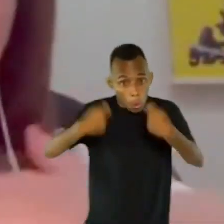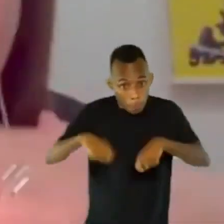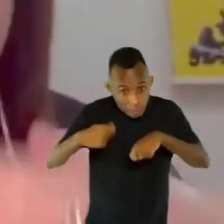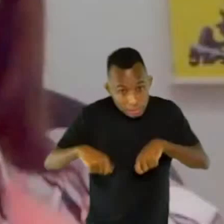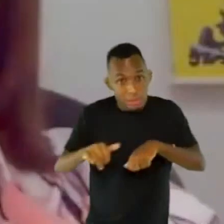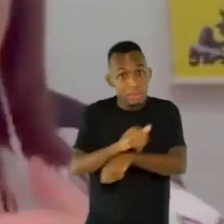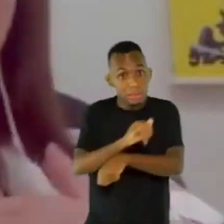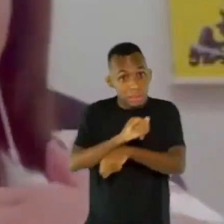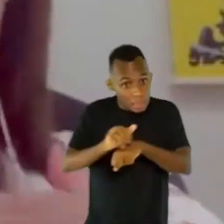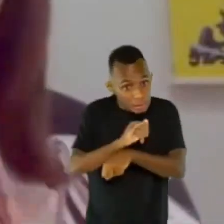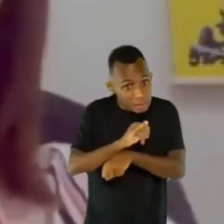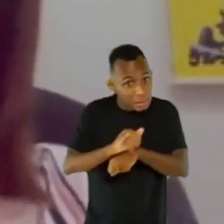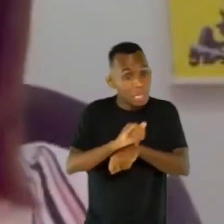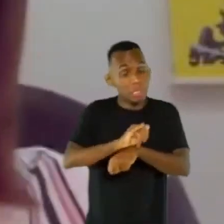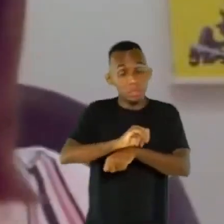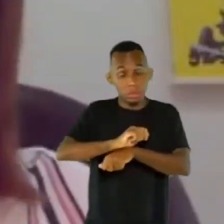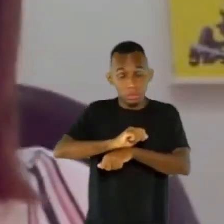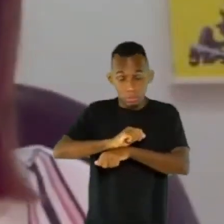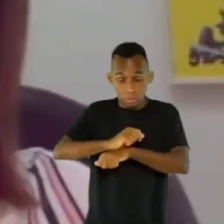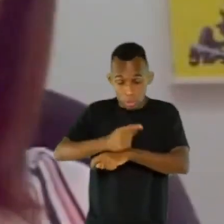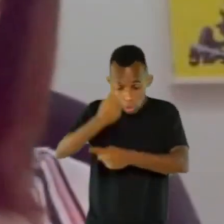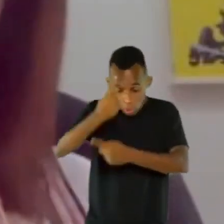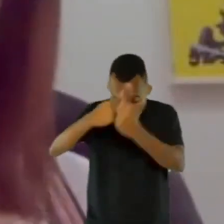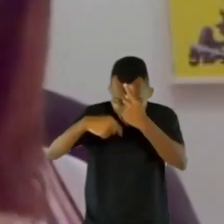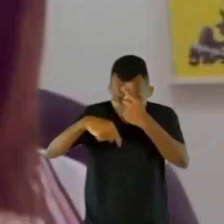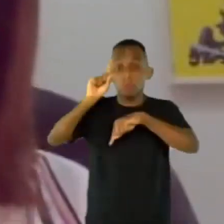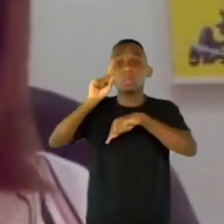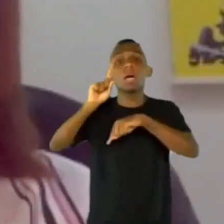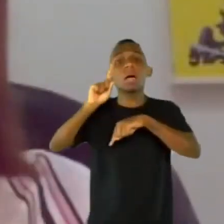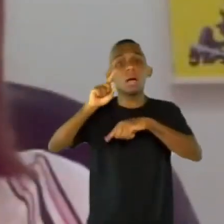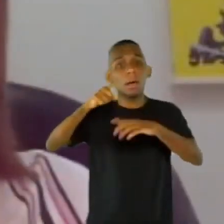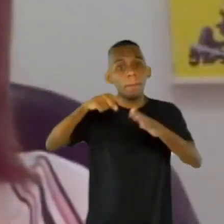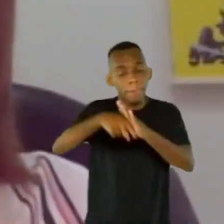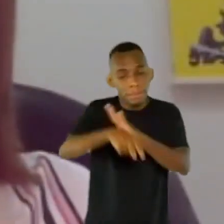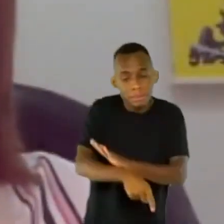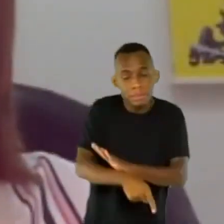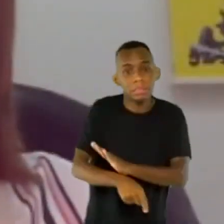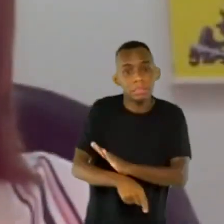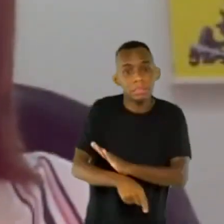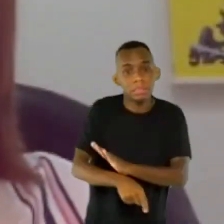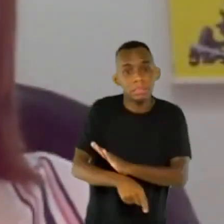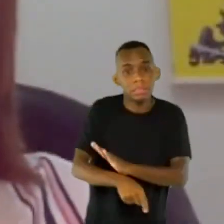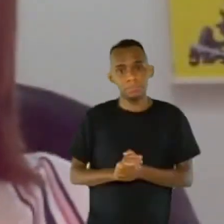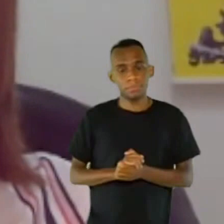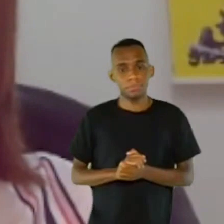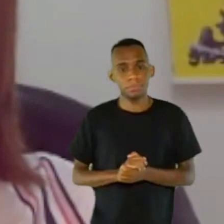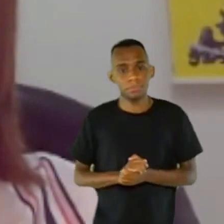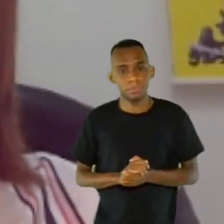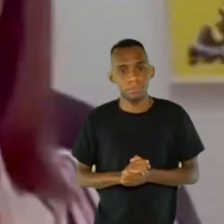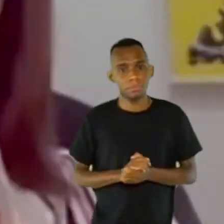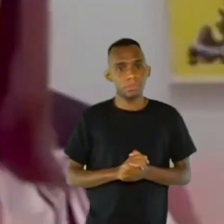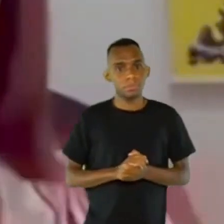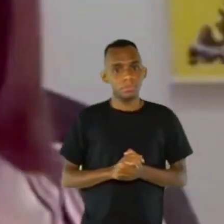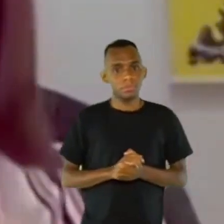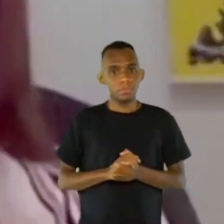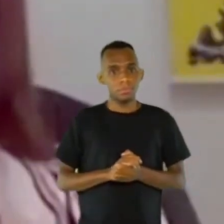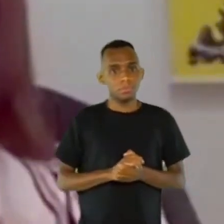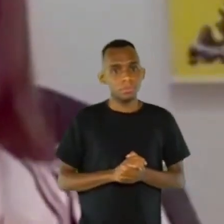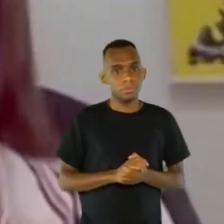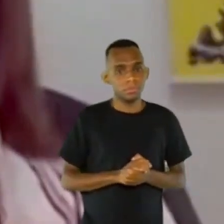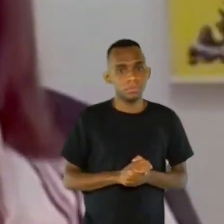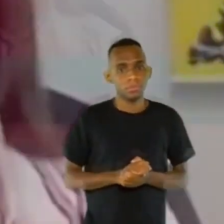de uma certa forma, transcender a pesquisa para criar a minha fábula. Vamos falar dos seus fábula personagens. de